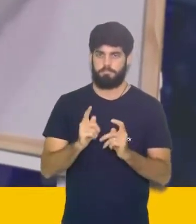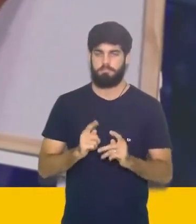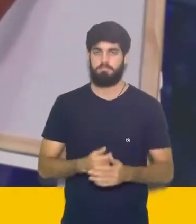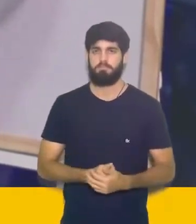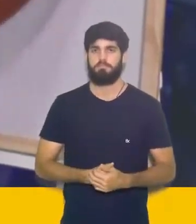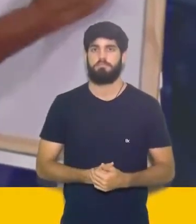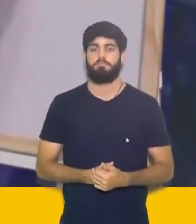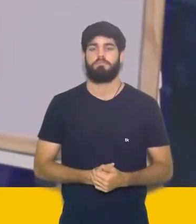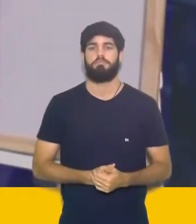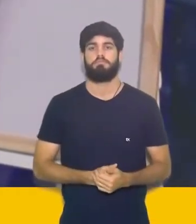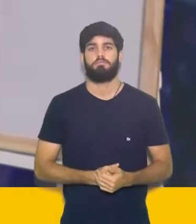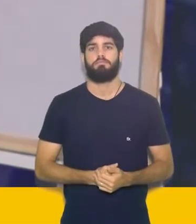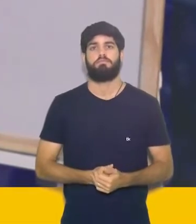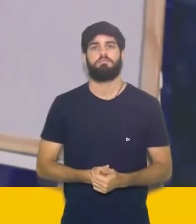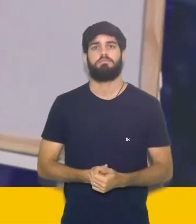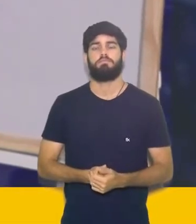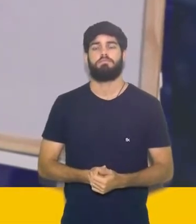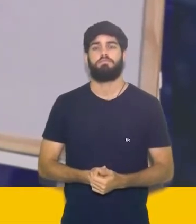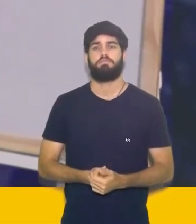Bora.